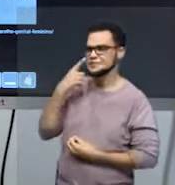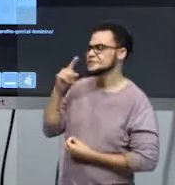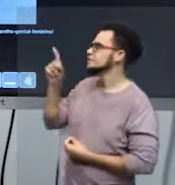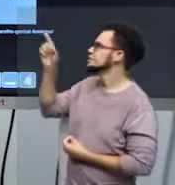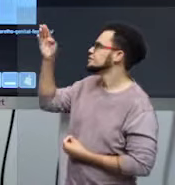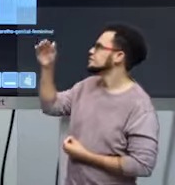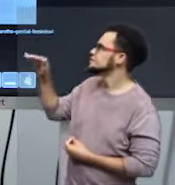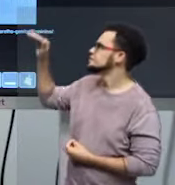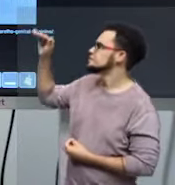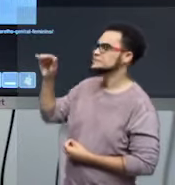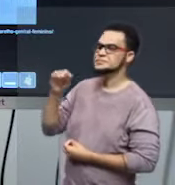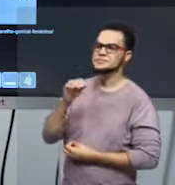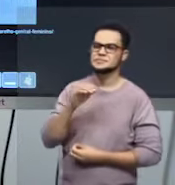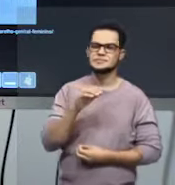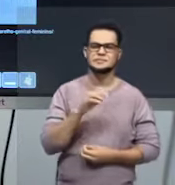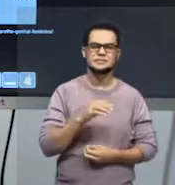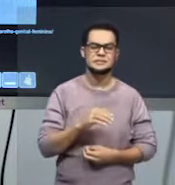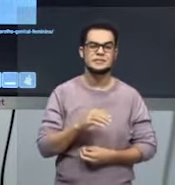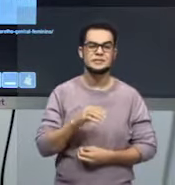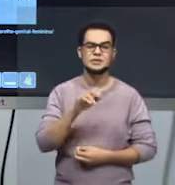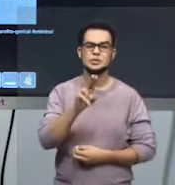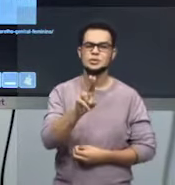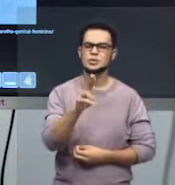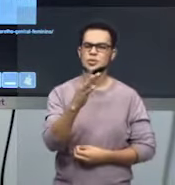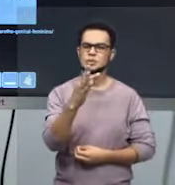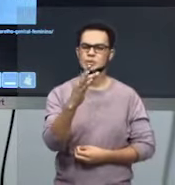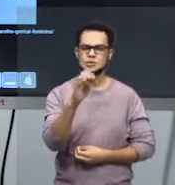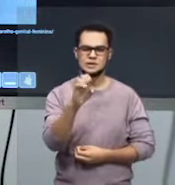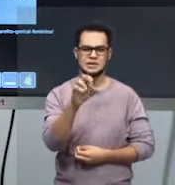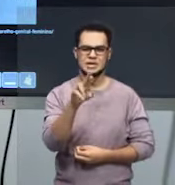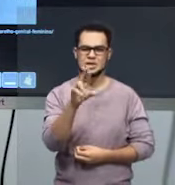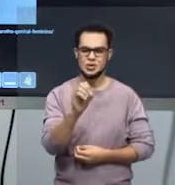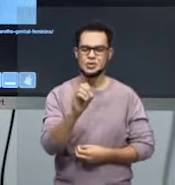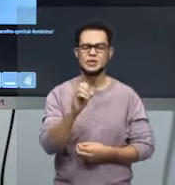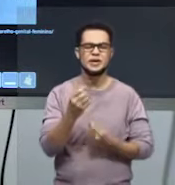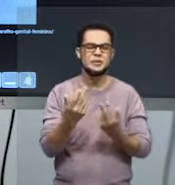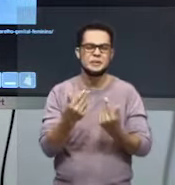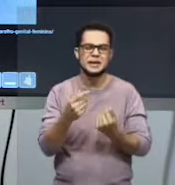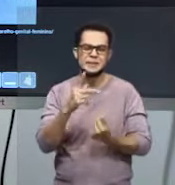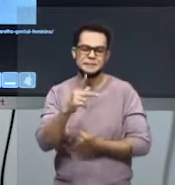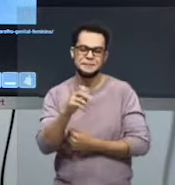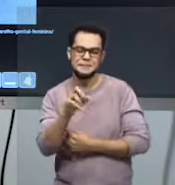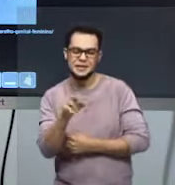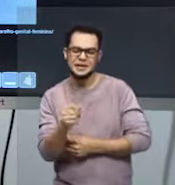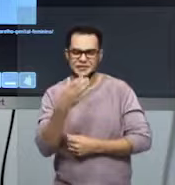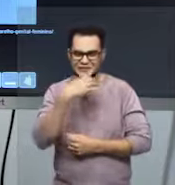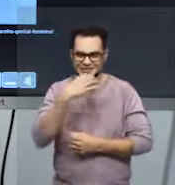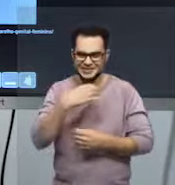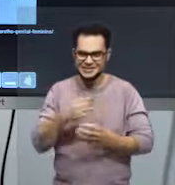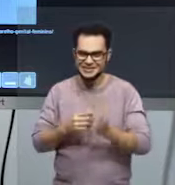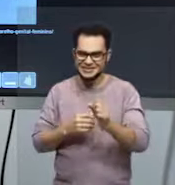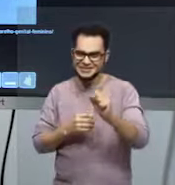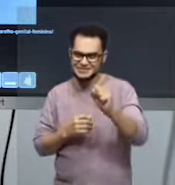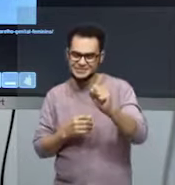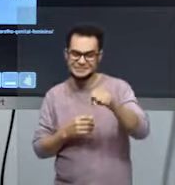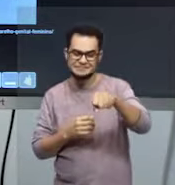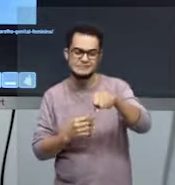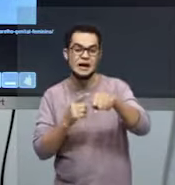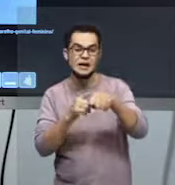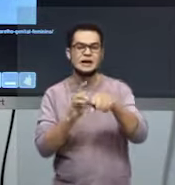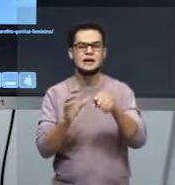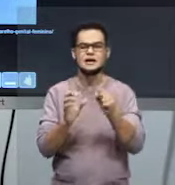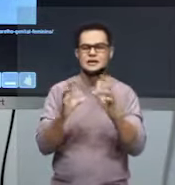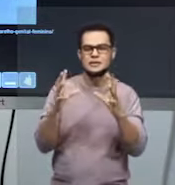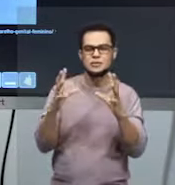tem um formato de uma pera, tá certo? É um órgão muscular, olha o músculo, tá? Tá